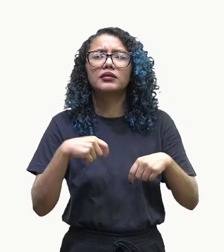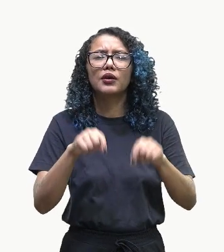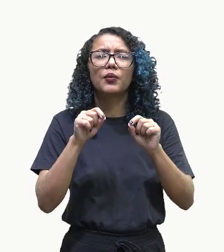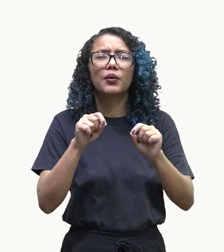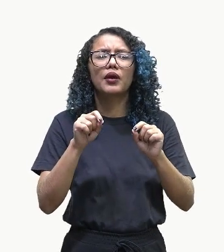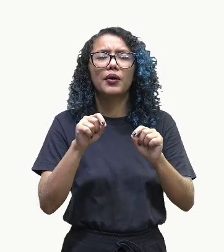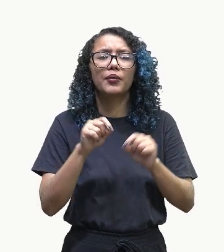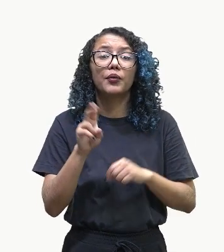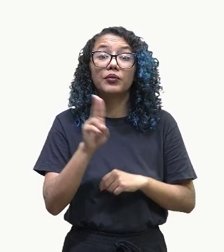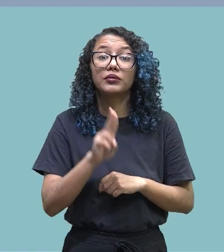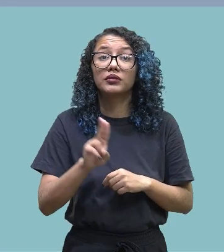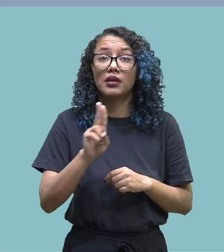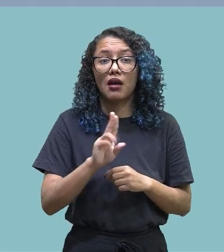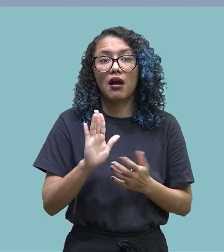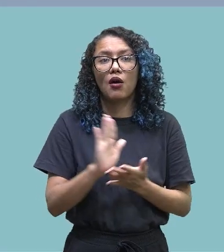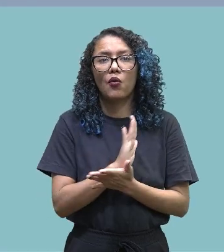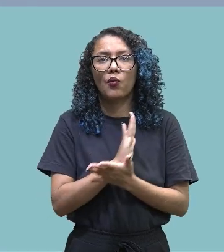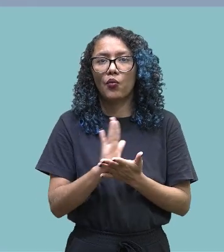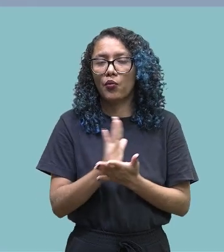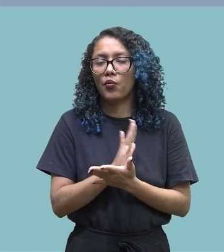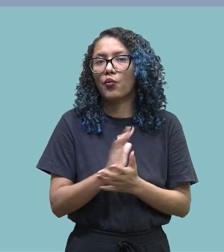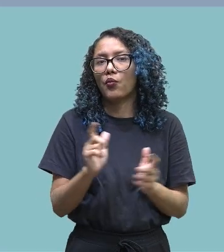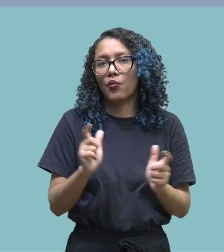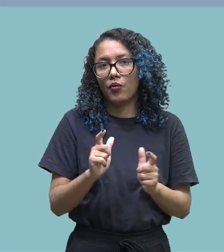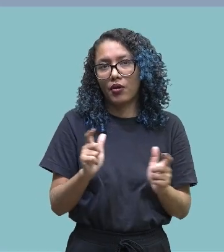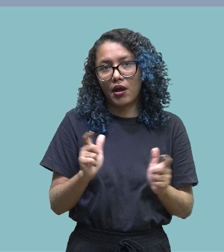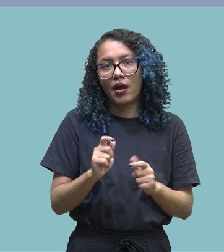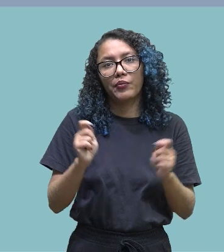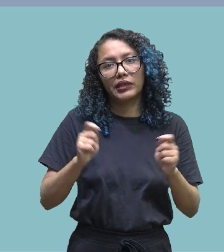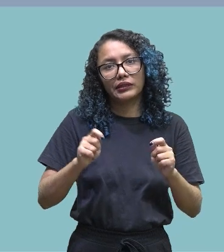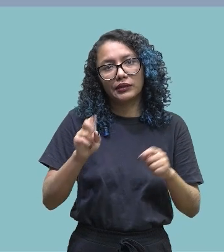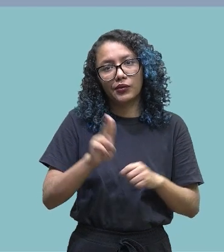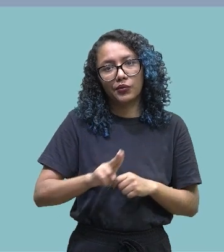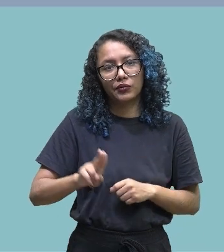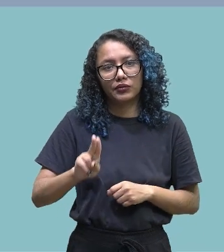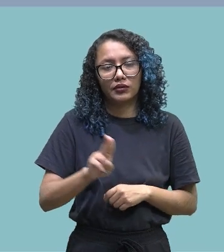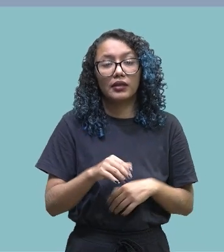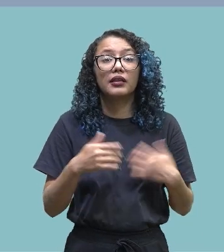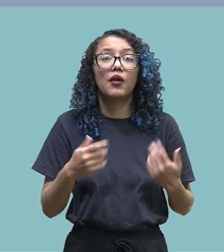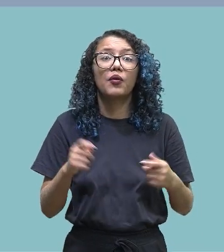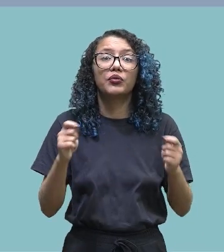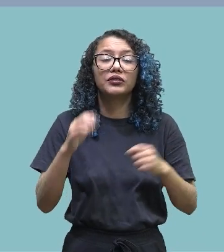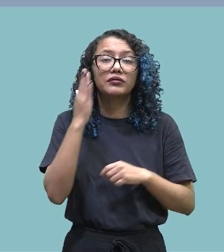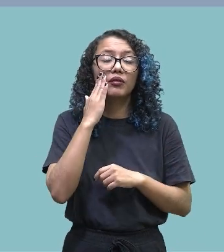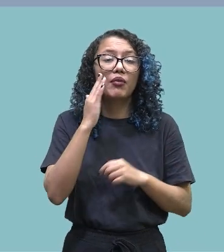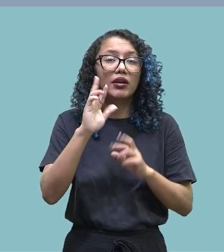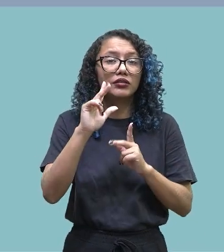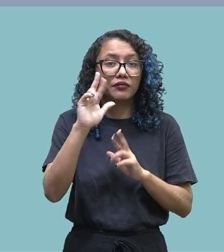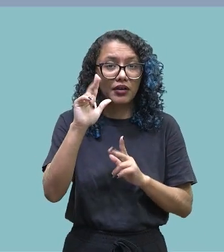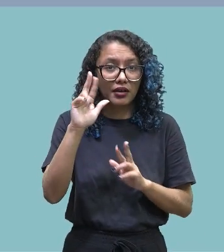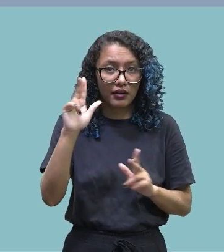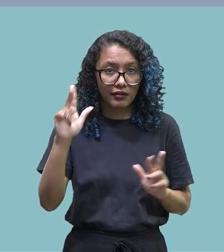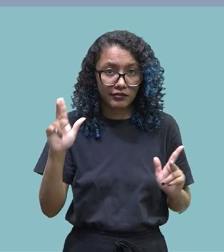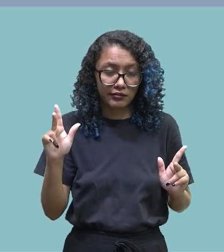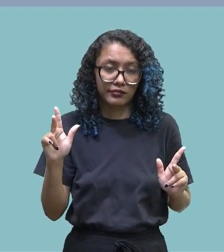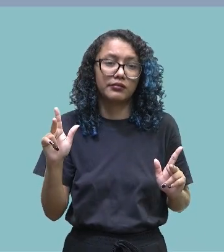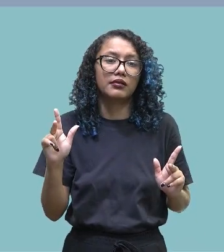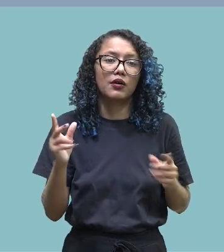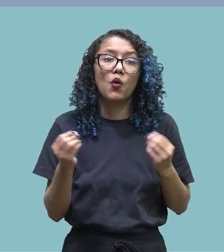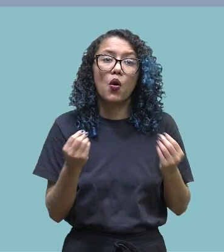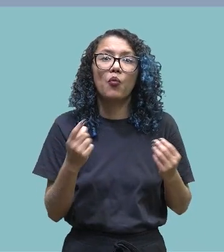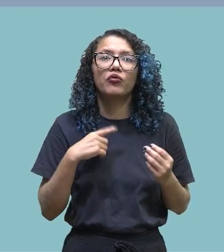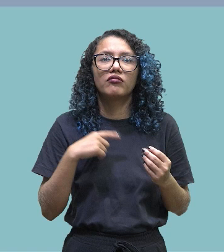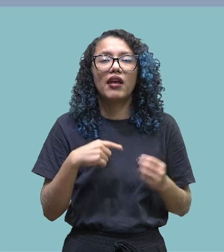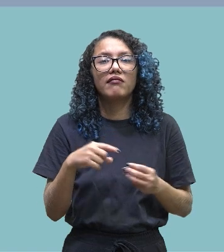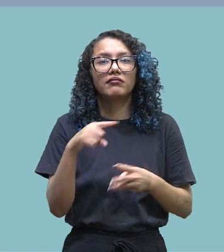lugar. E aí podemos distinguir os meios de transporte em três. Então,